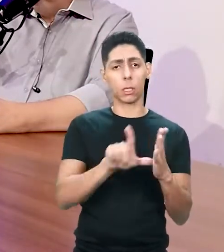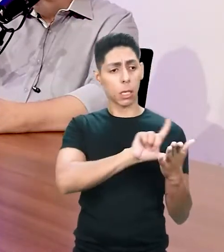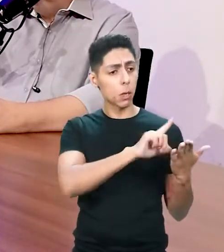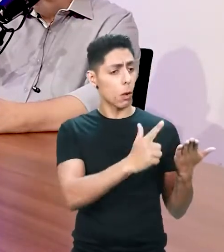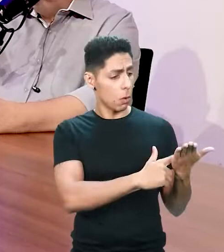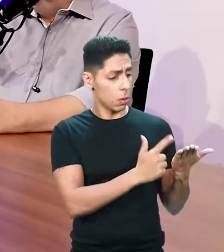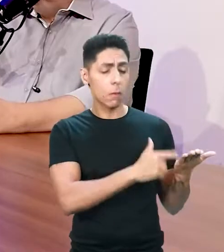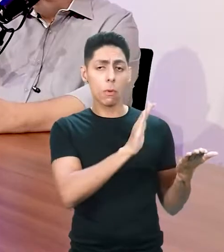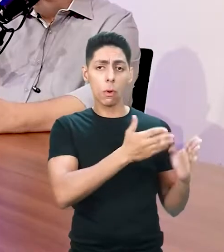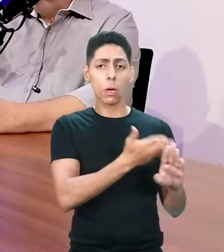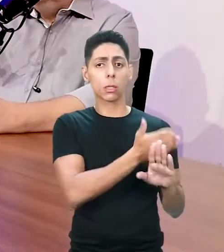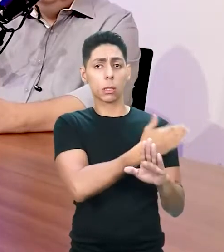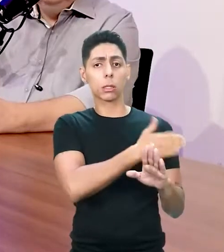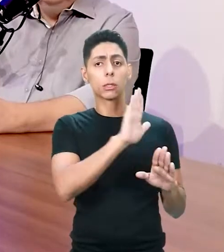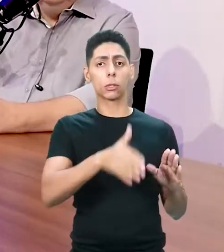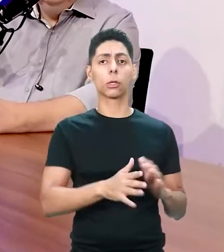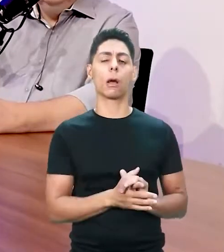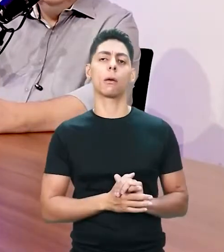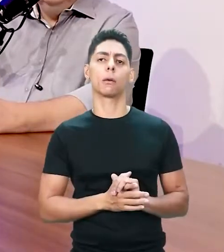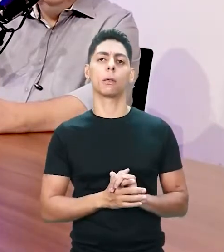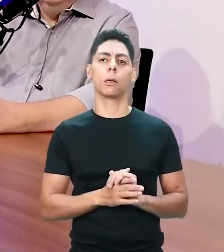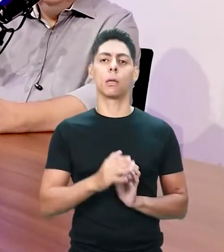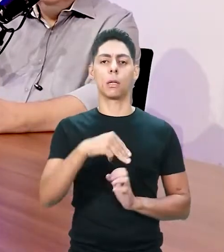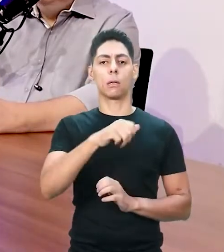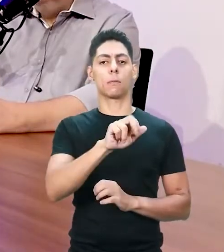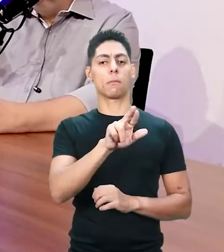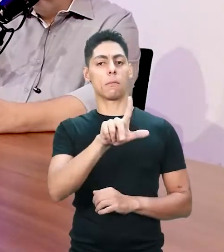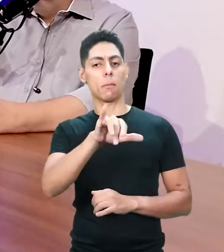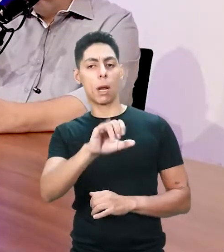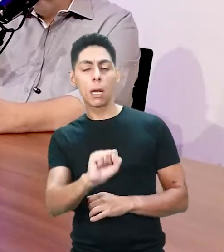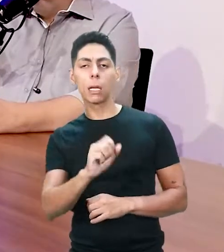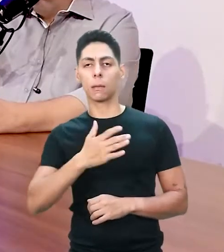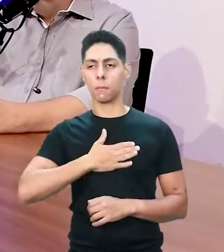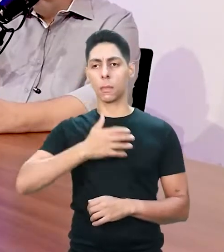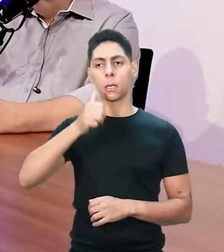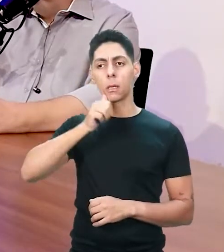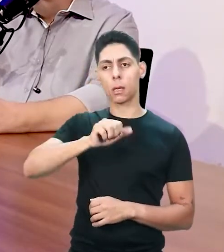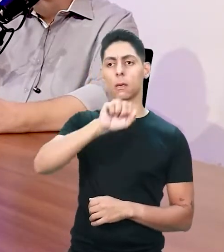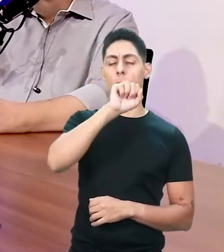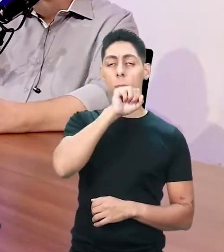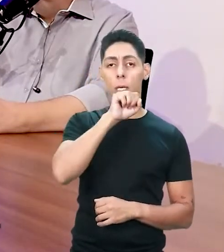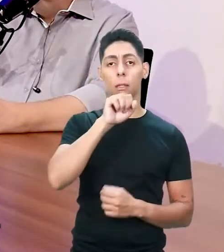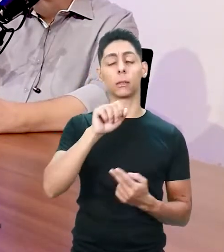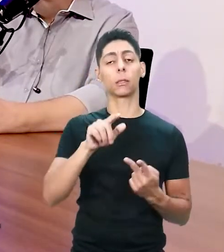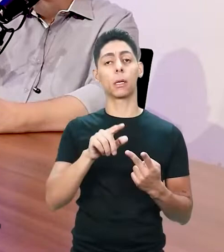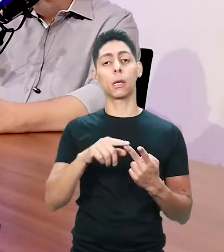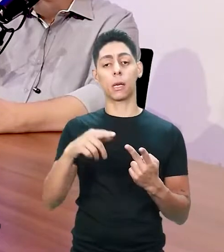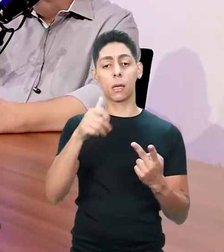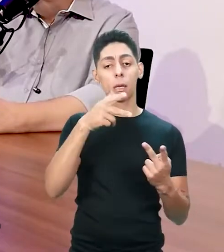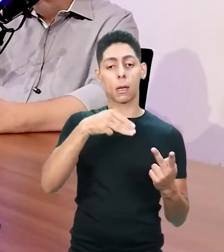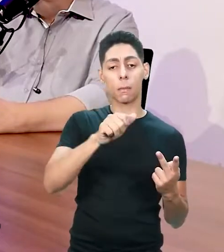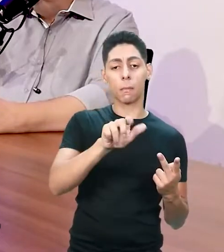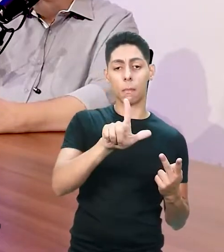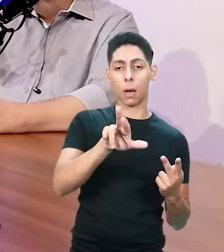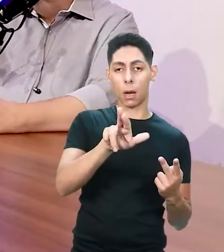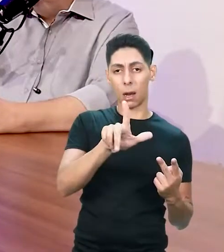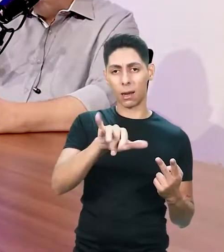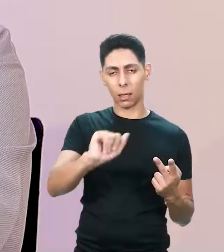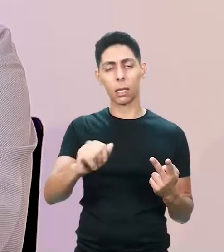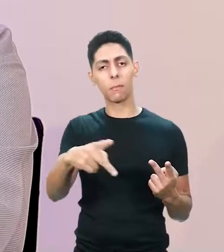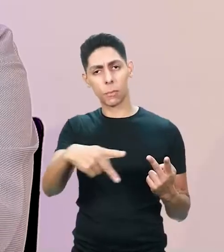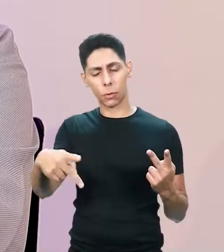direitos nas mãos daquelas Marlis. A Marli, minha mãe, Marli de Almeida Carvalho, e a Marli Machado, minha